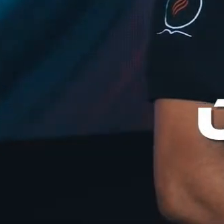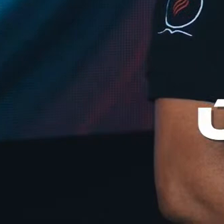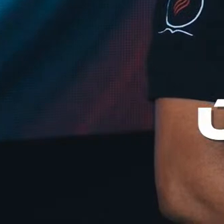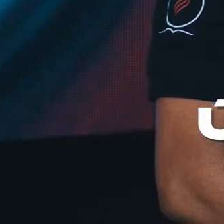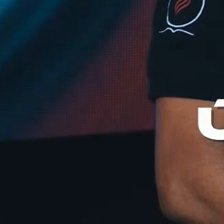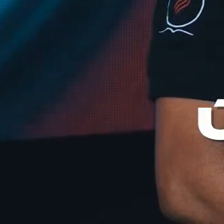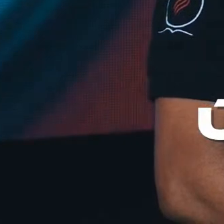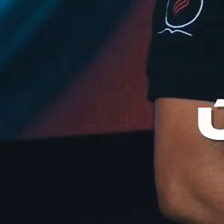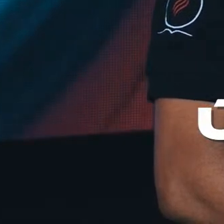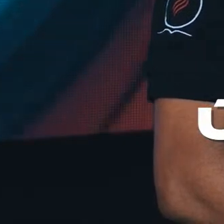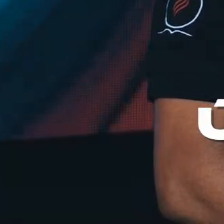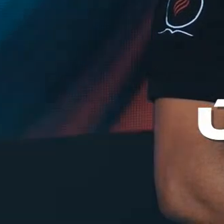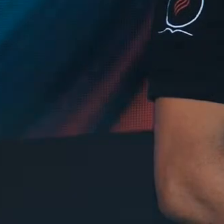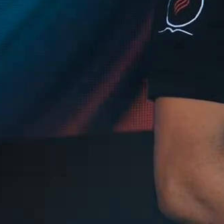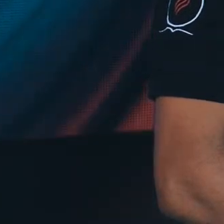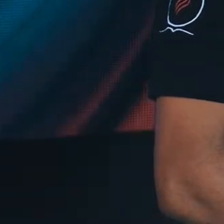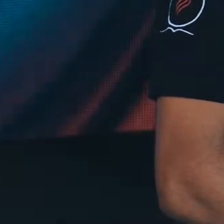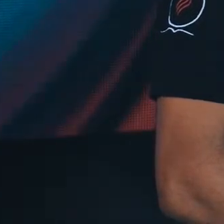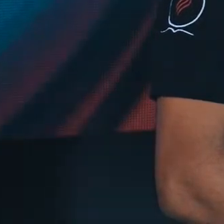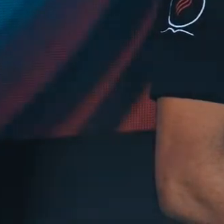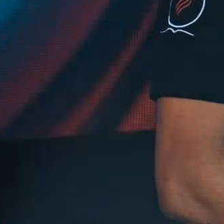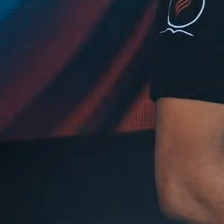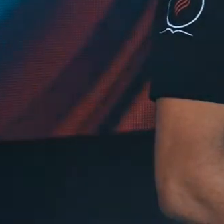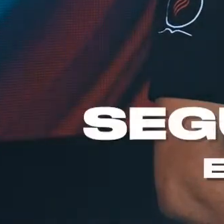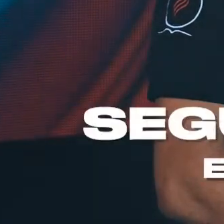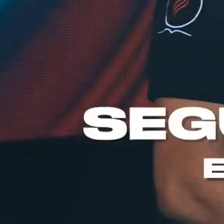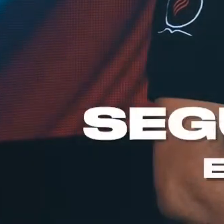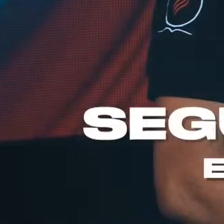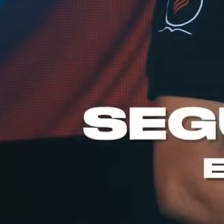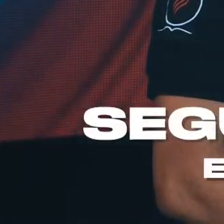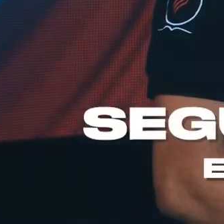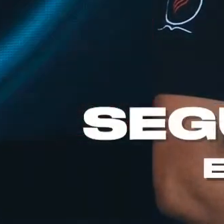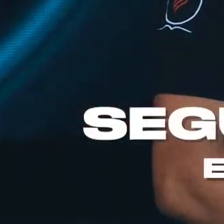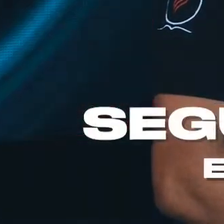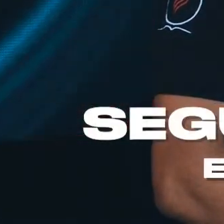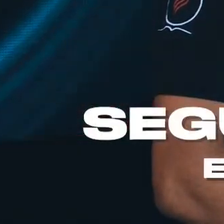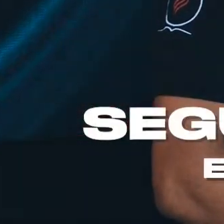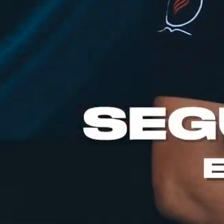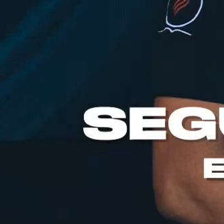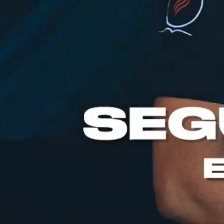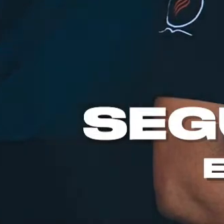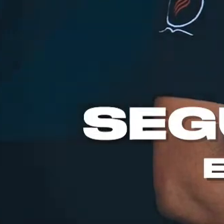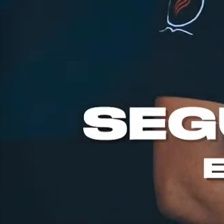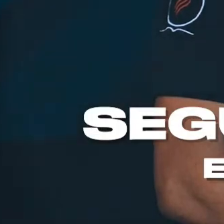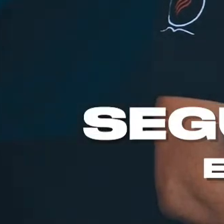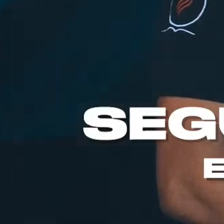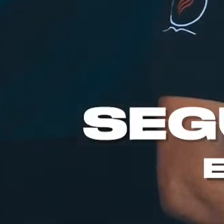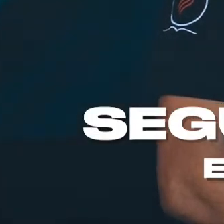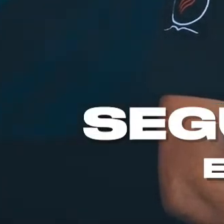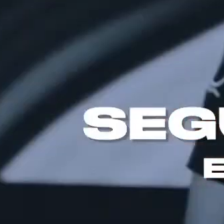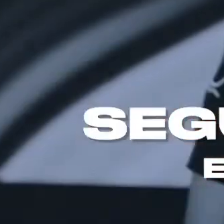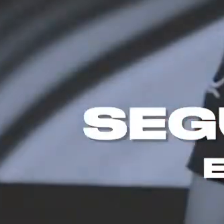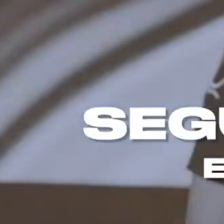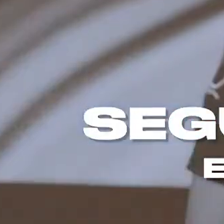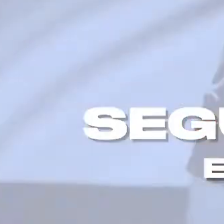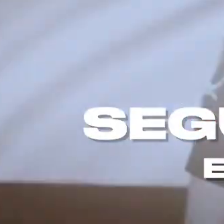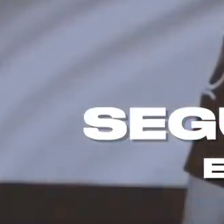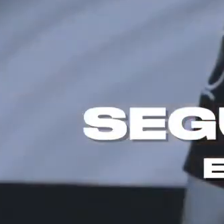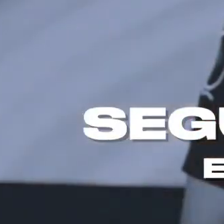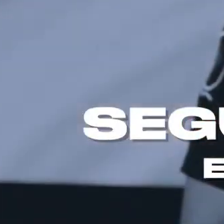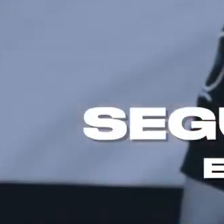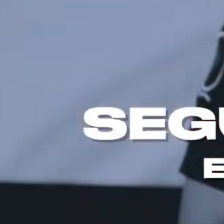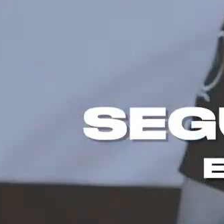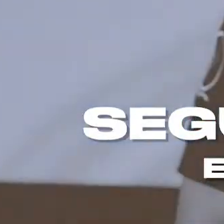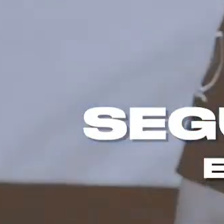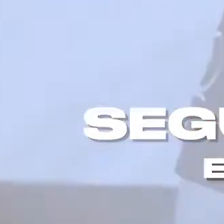você mamãe. E temos também o encontro dos casais vitoriosos, palavra